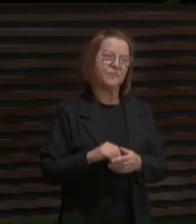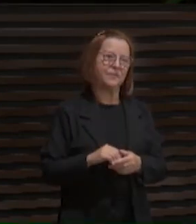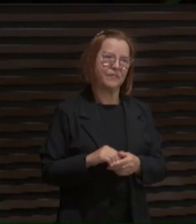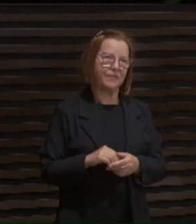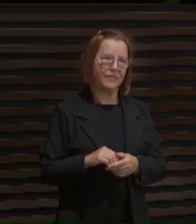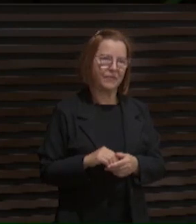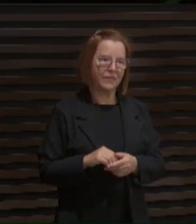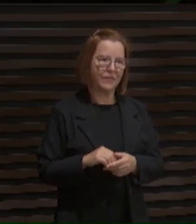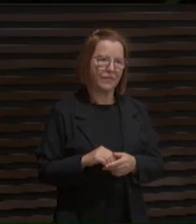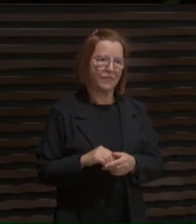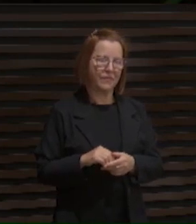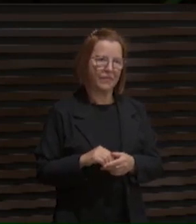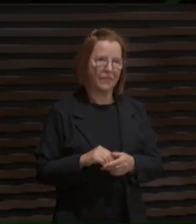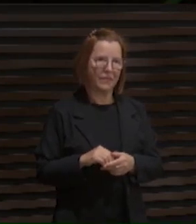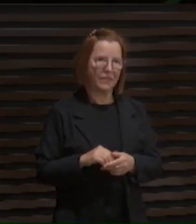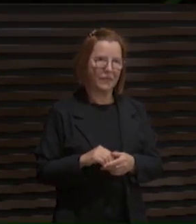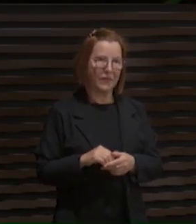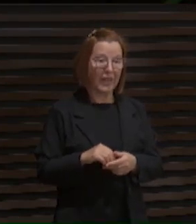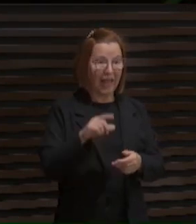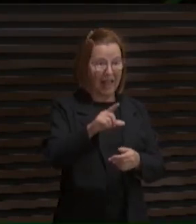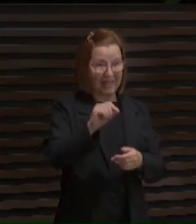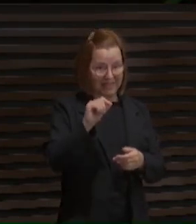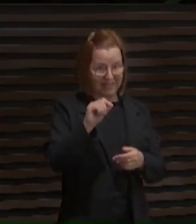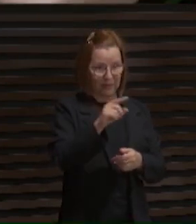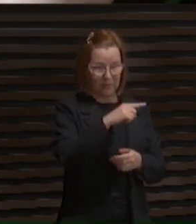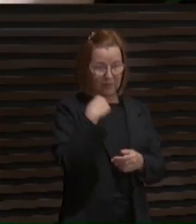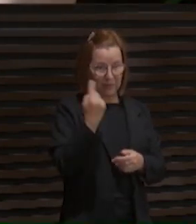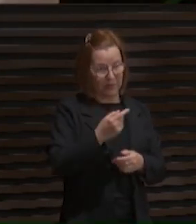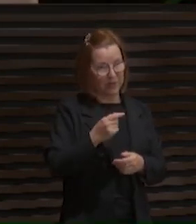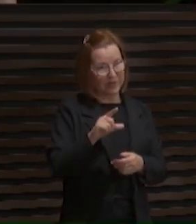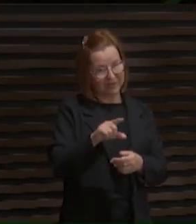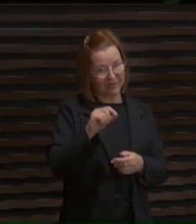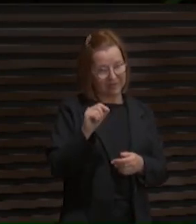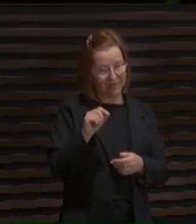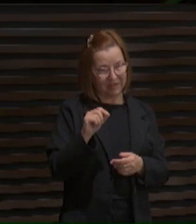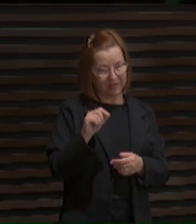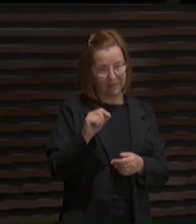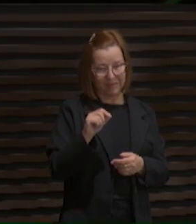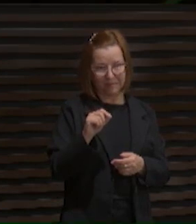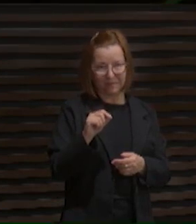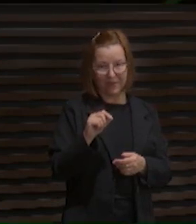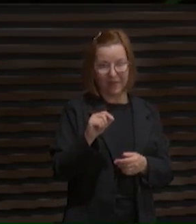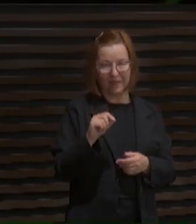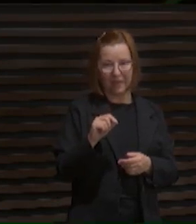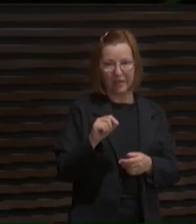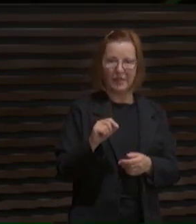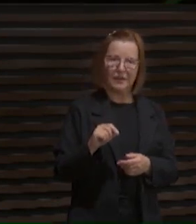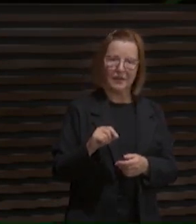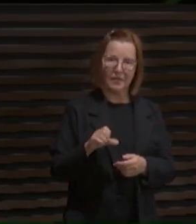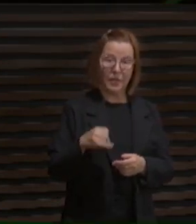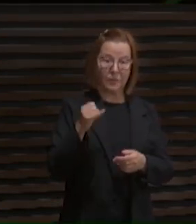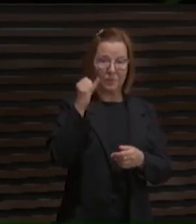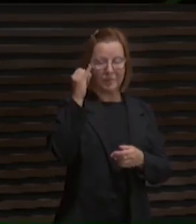entendemos isso ser uma coisa boa, correta, ou a decisão que a gente toma, a gente vai e age com os nossos membros. É isso, por exemplo, que Efésios